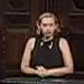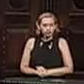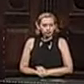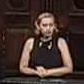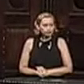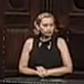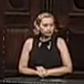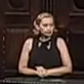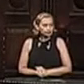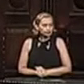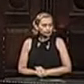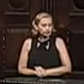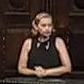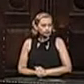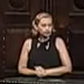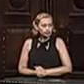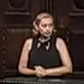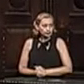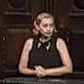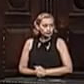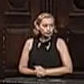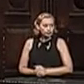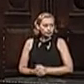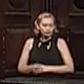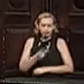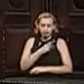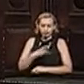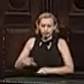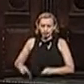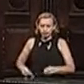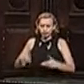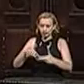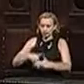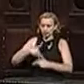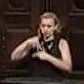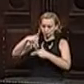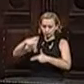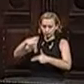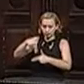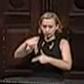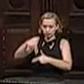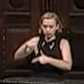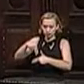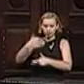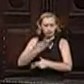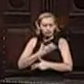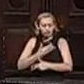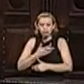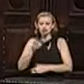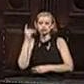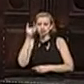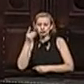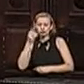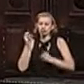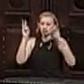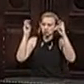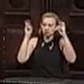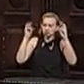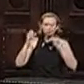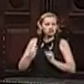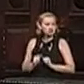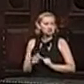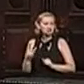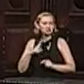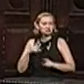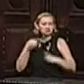Senhor presidente, senhoras e senhores deputados, subo aqui à tribuna nesse expediente final para tratar de alguns temas que têm